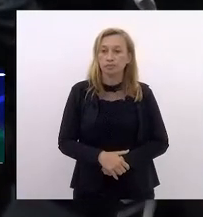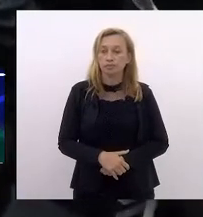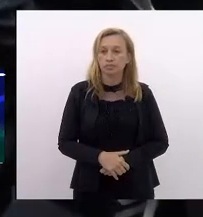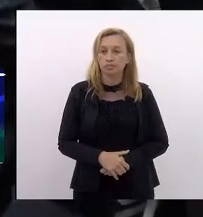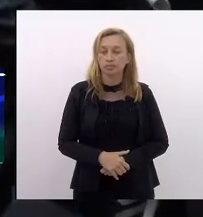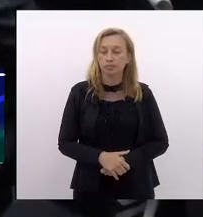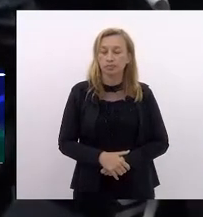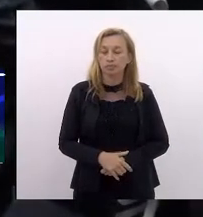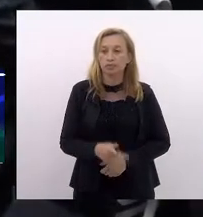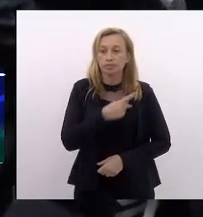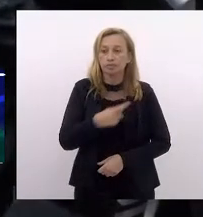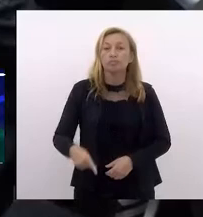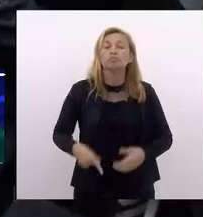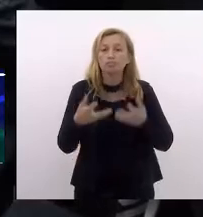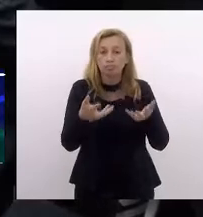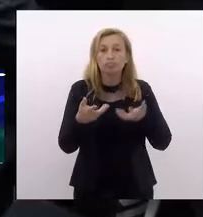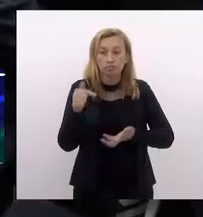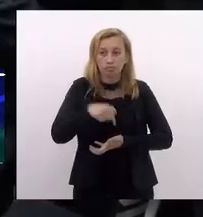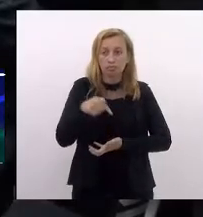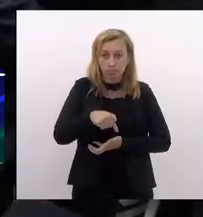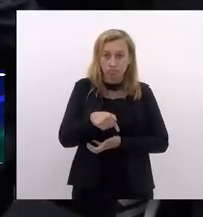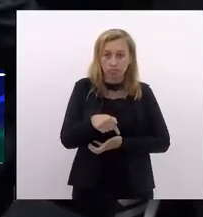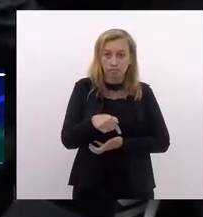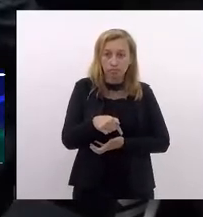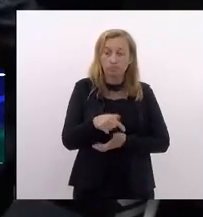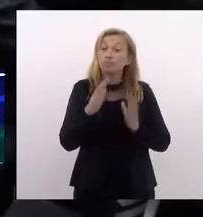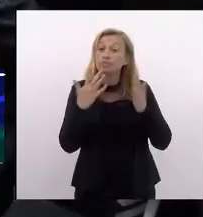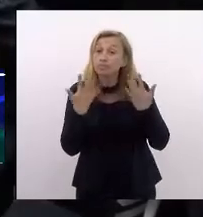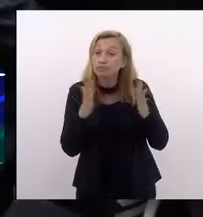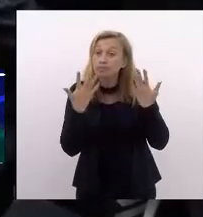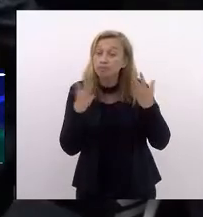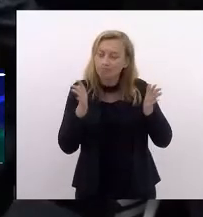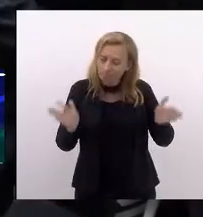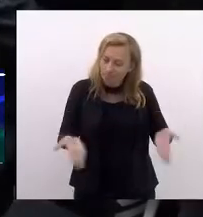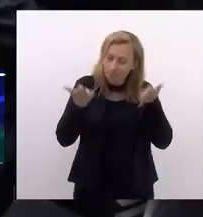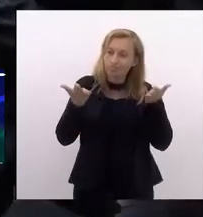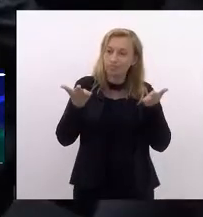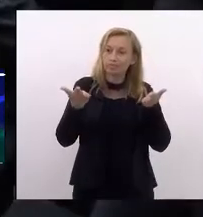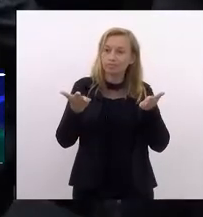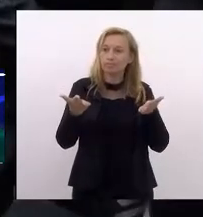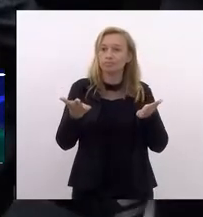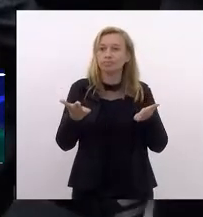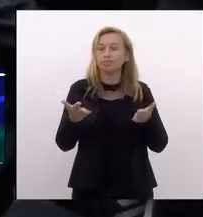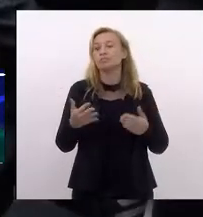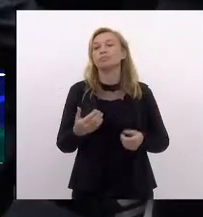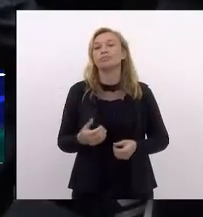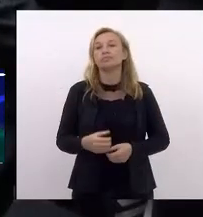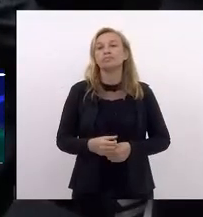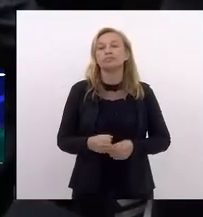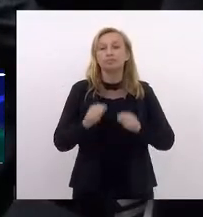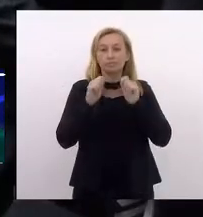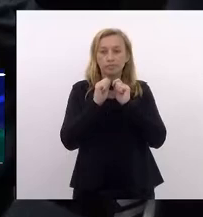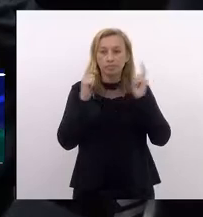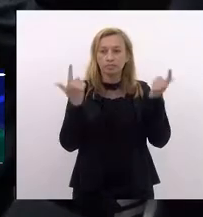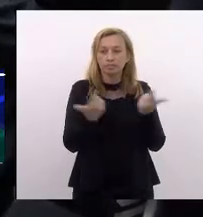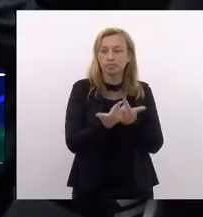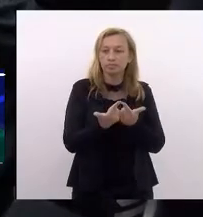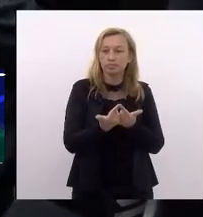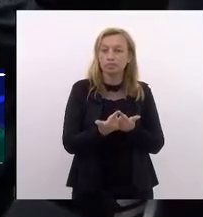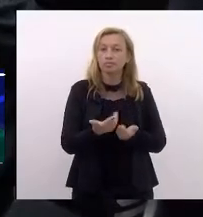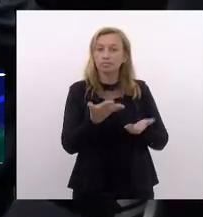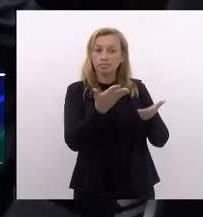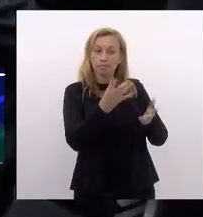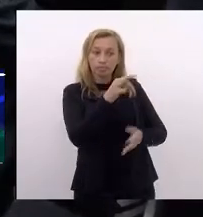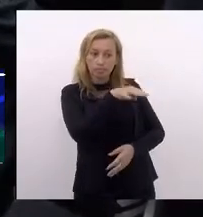o presidente eu quero aqui elogiar a sua iniciativa de instituir no âmbito da Assembleia Legislativa e